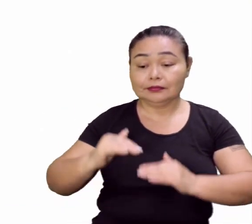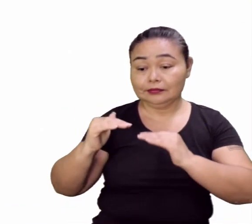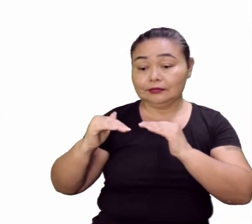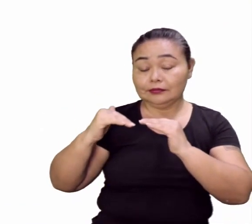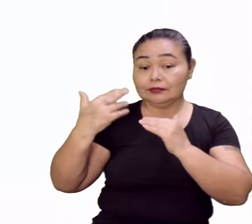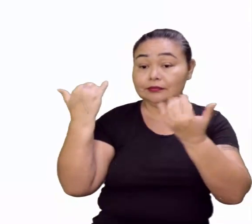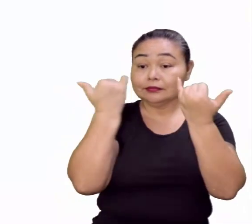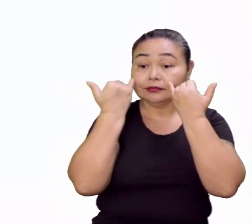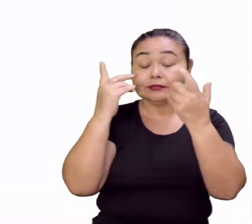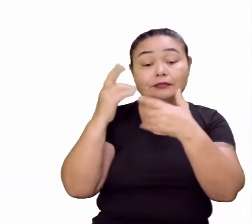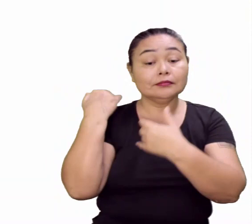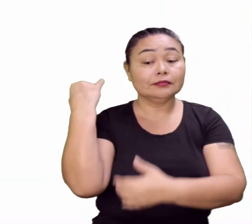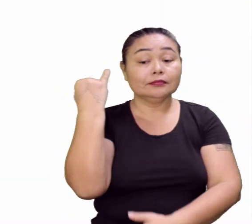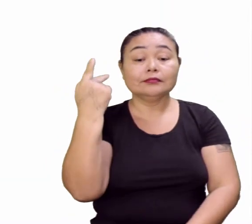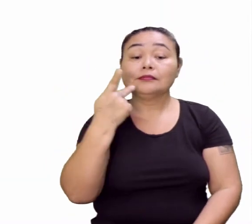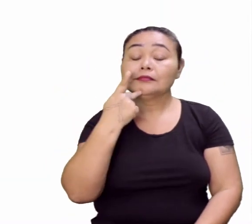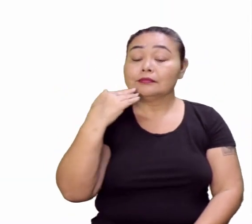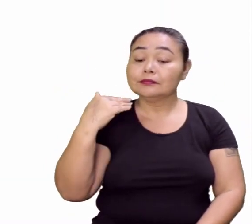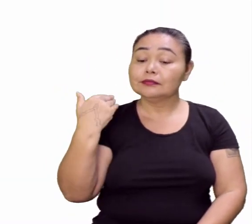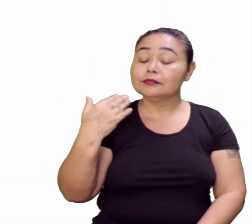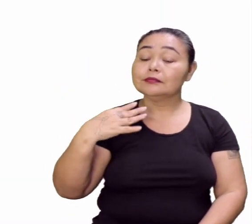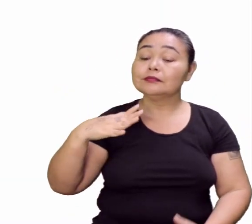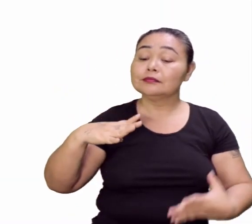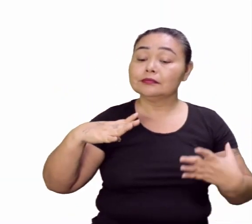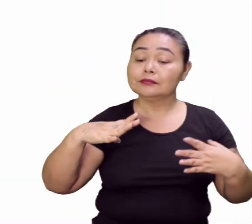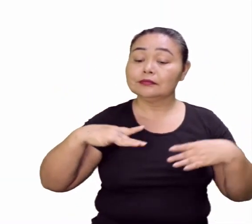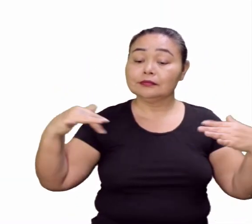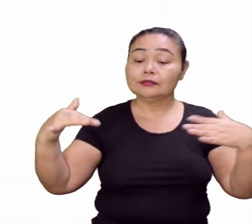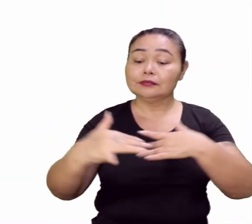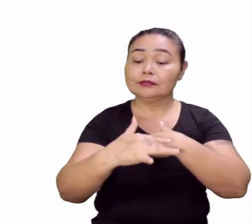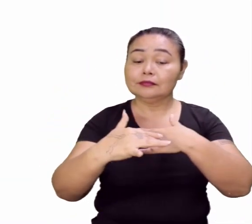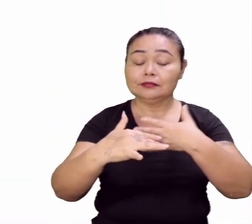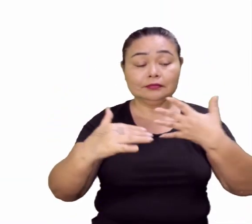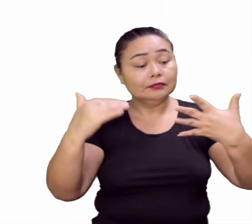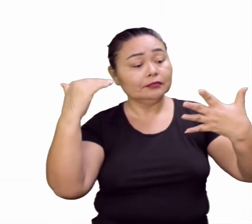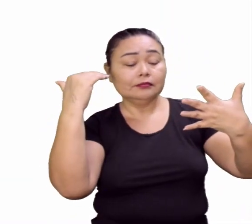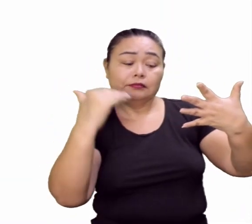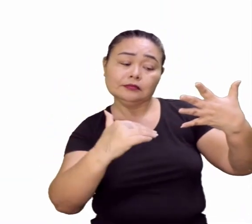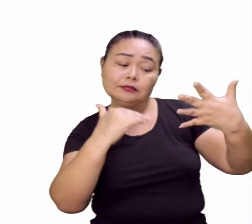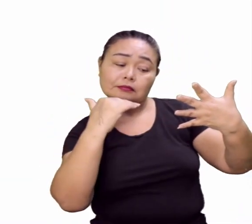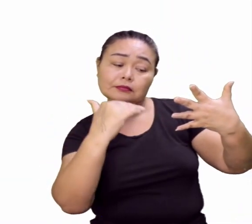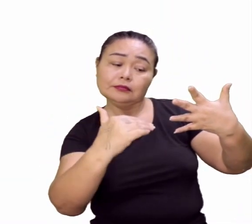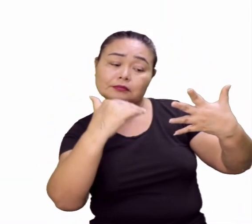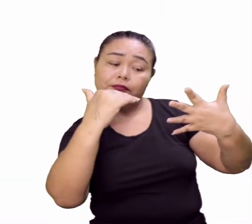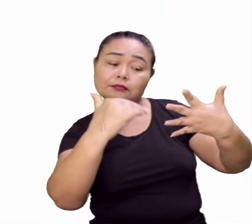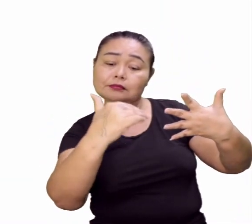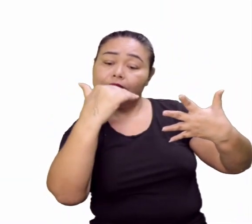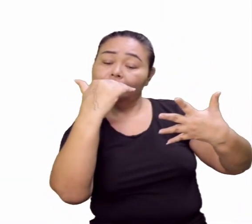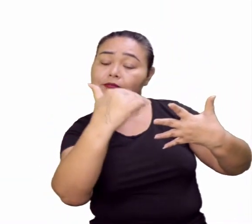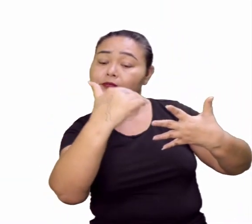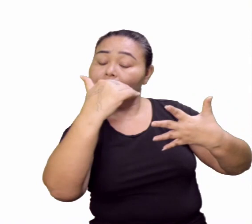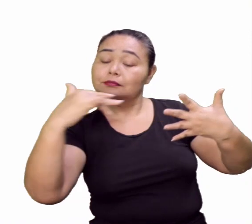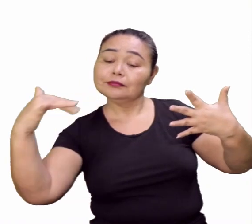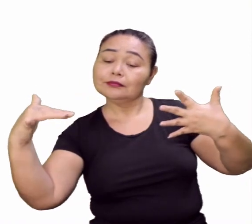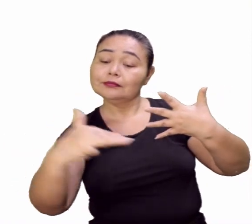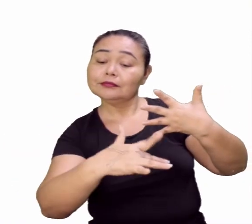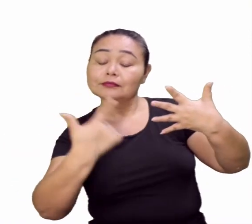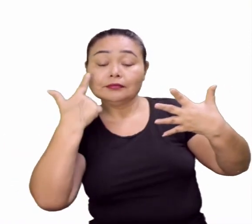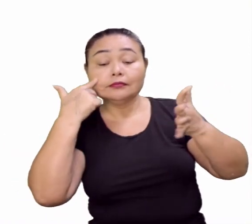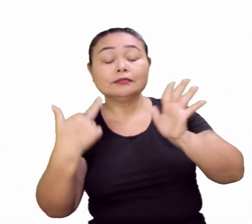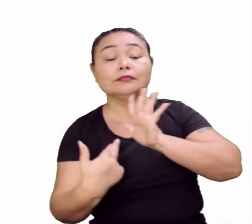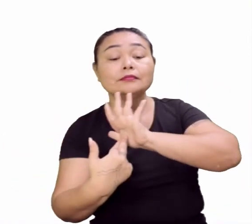Outra informação importante quando falamos de urbanização é a questão da hierarquia urbana, que representa a forma